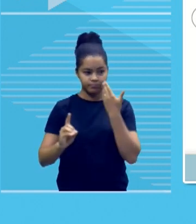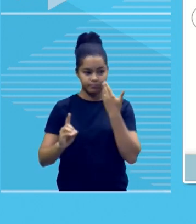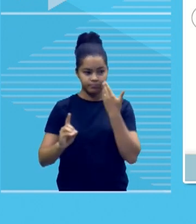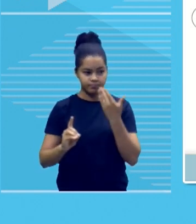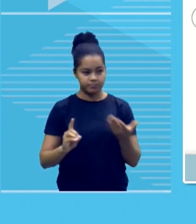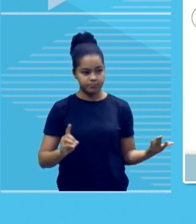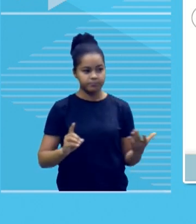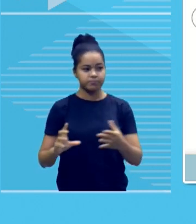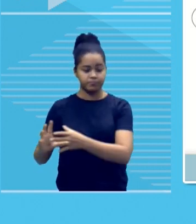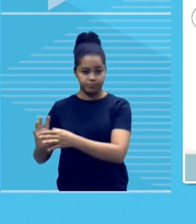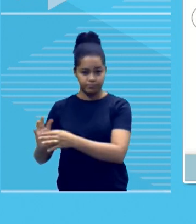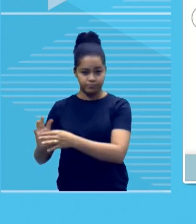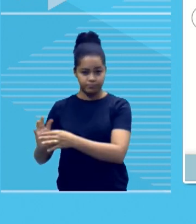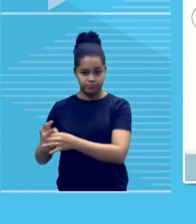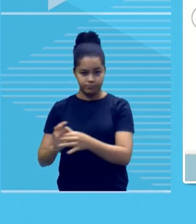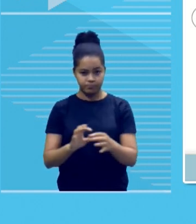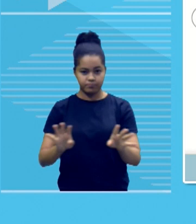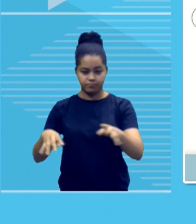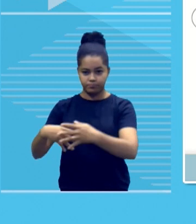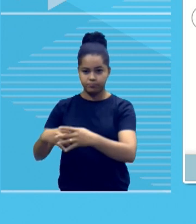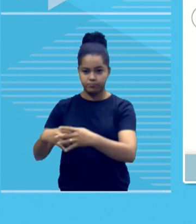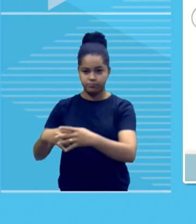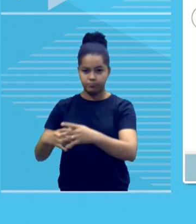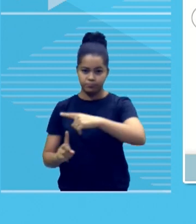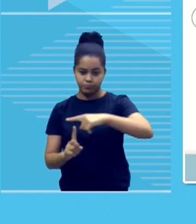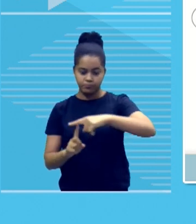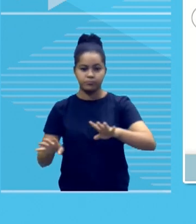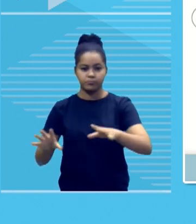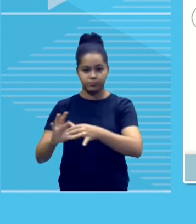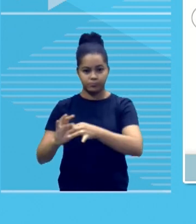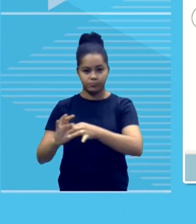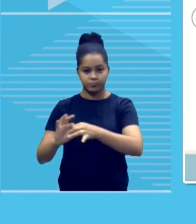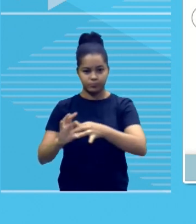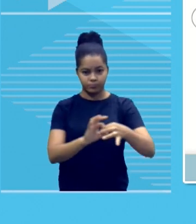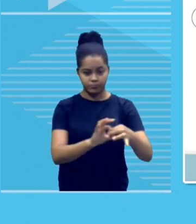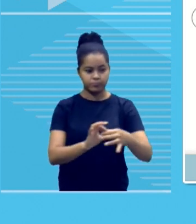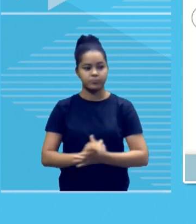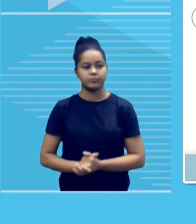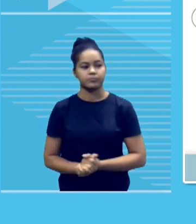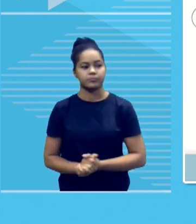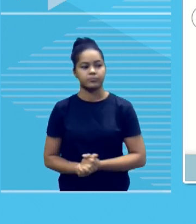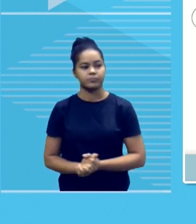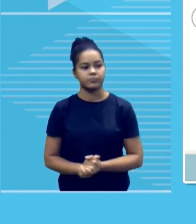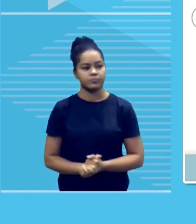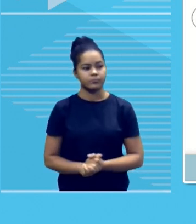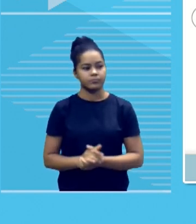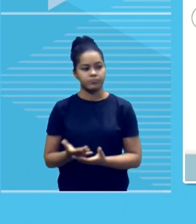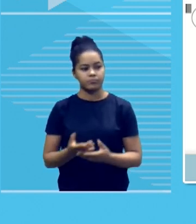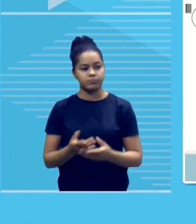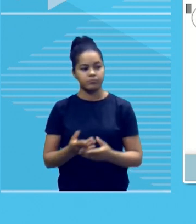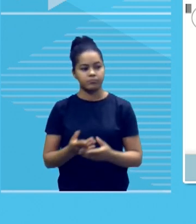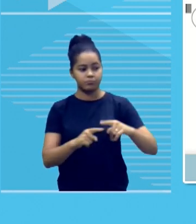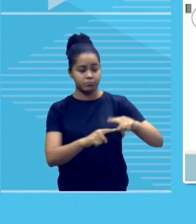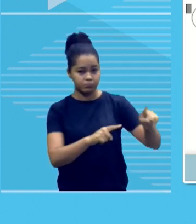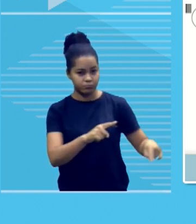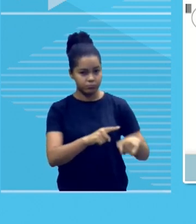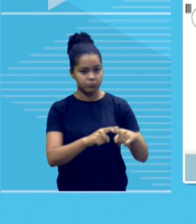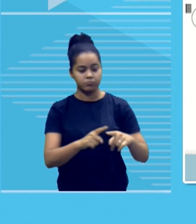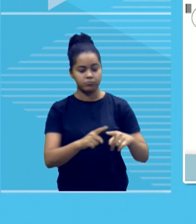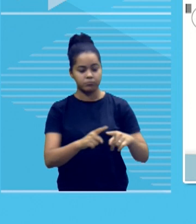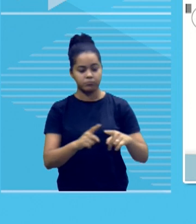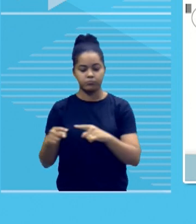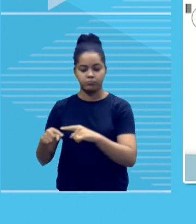ser de cadeia é isomeria plana de cadeia uma aberta e a outra é fechada muito bem